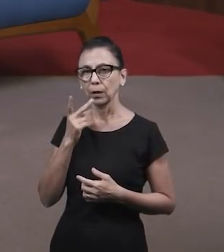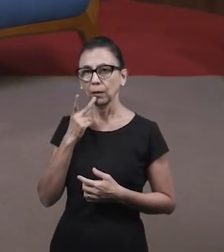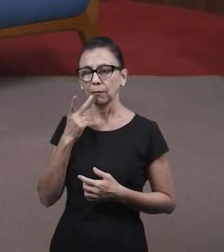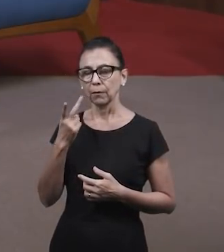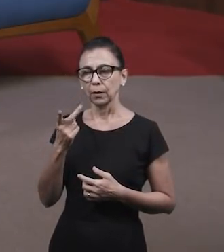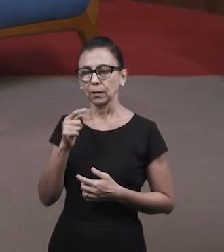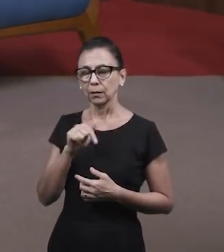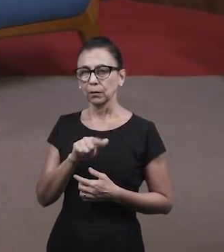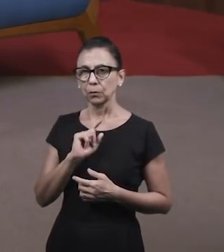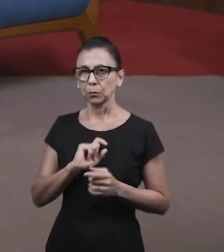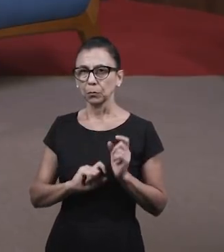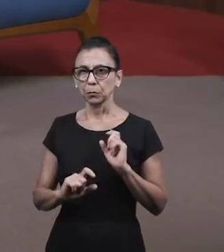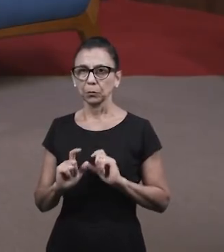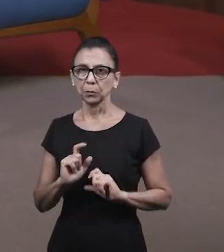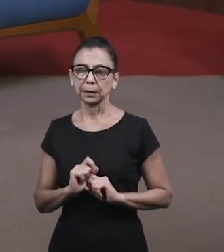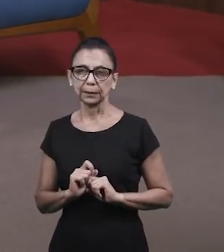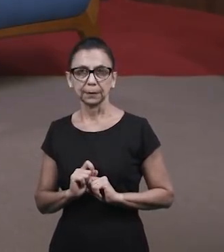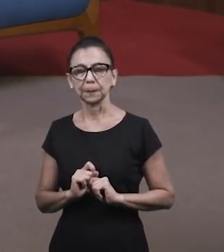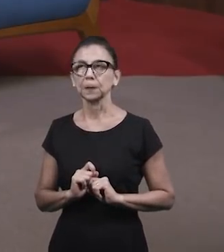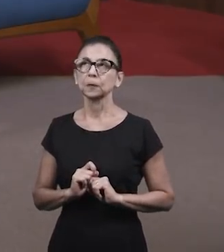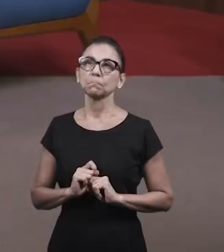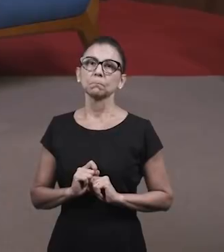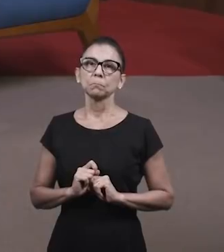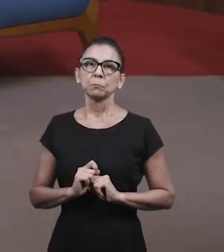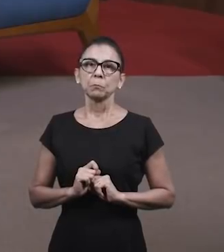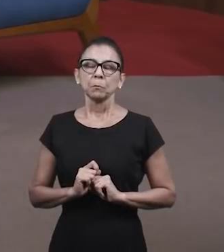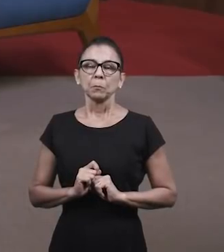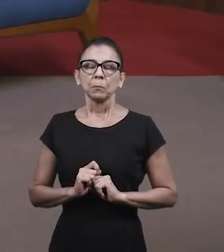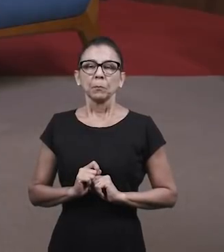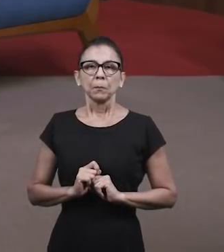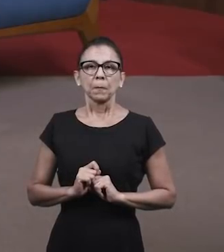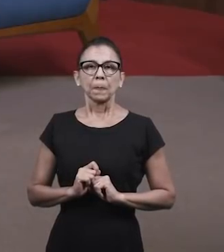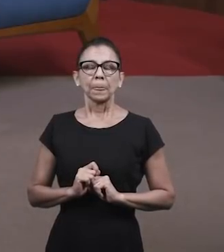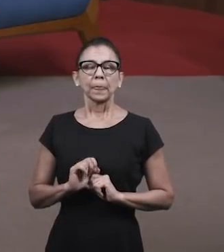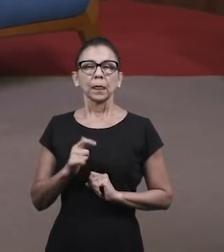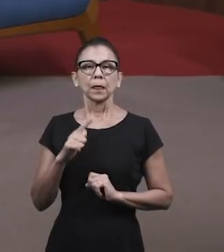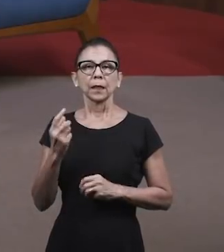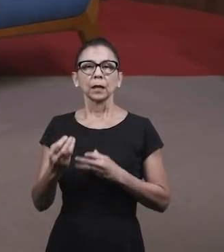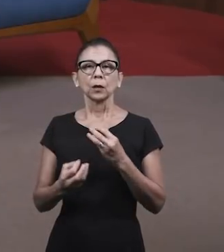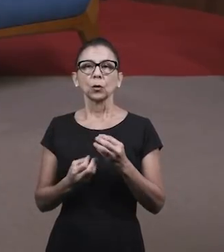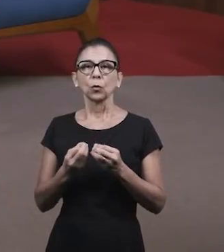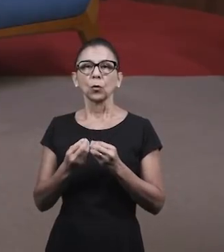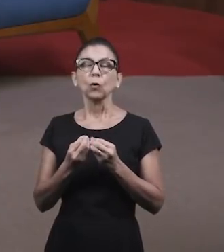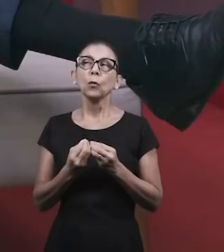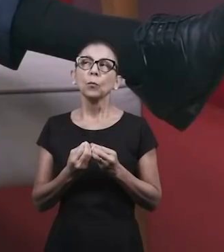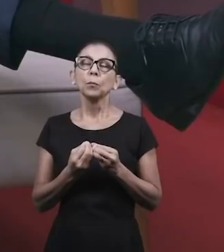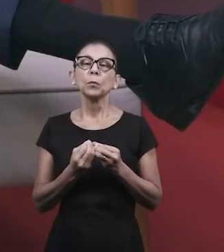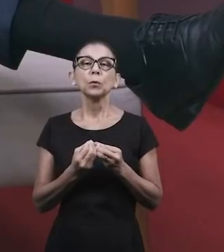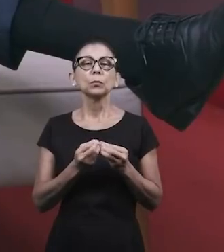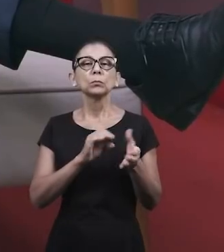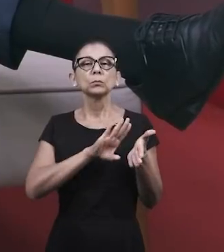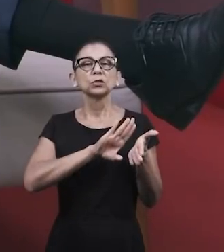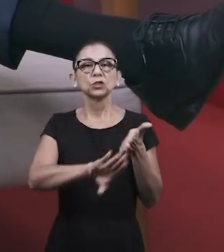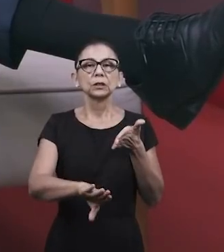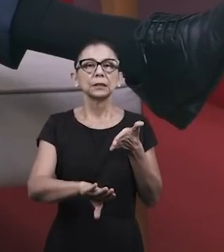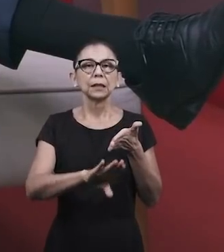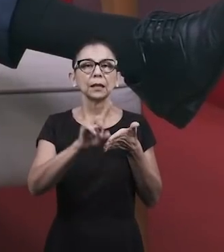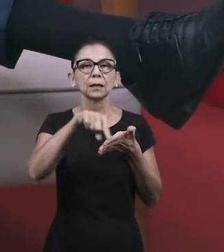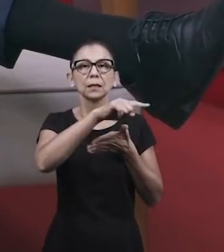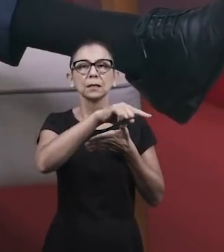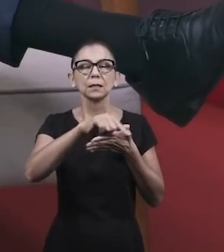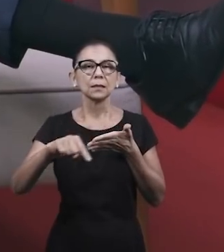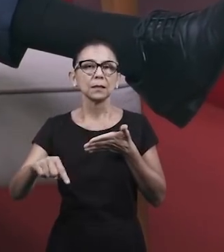minha compreensão do mistério de Cristo. Agora Efésios 3, 9. e demonstrar a todos